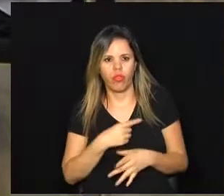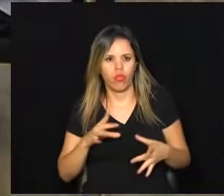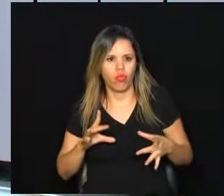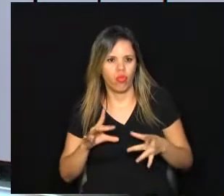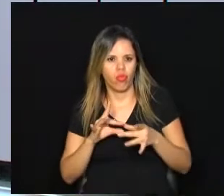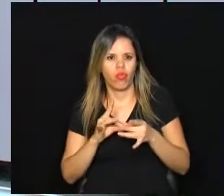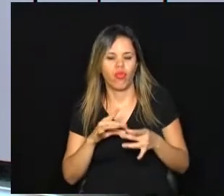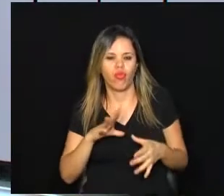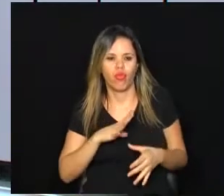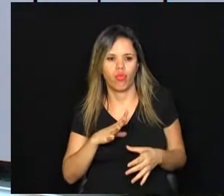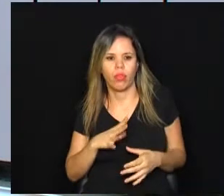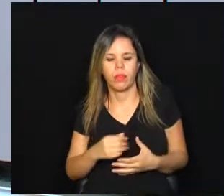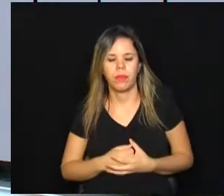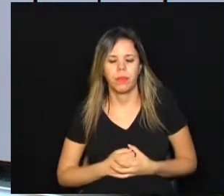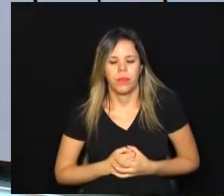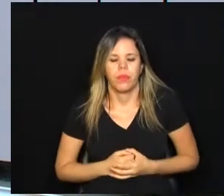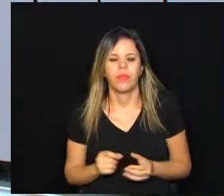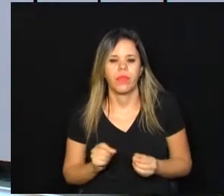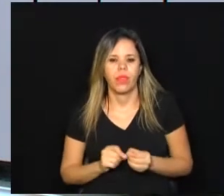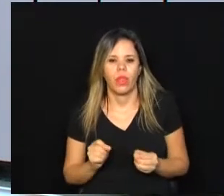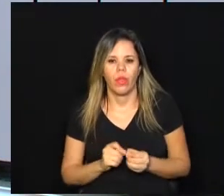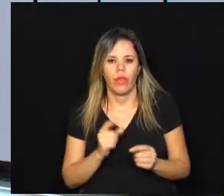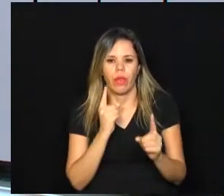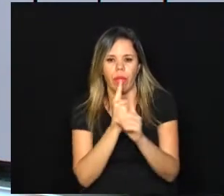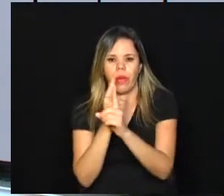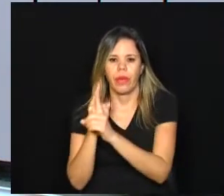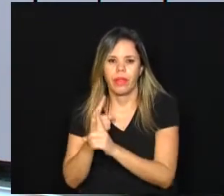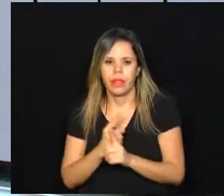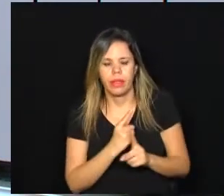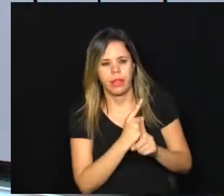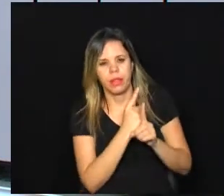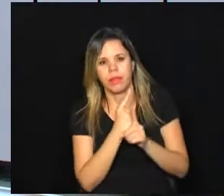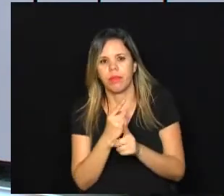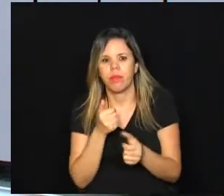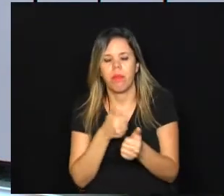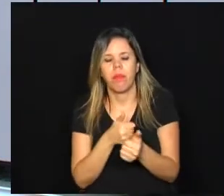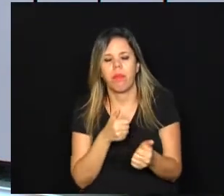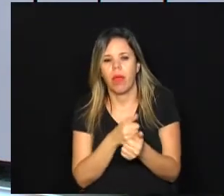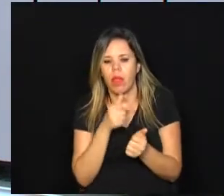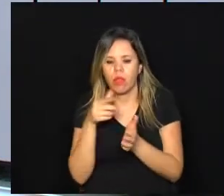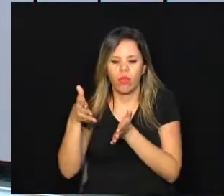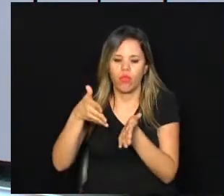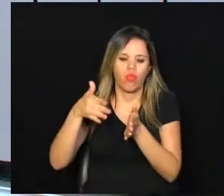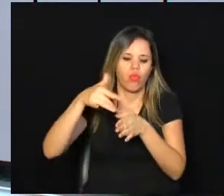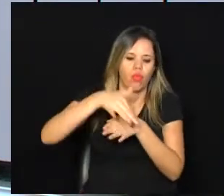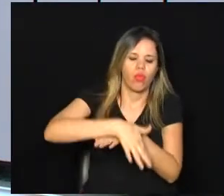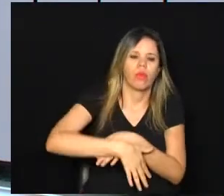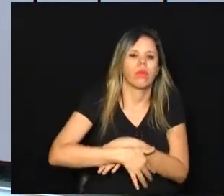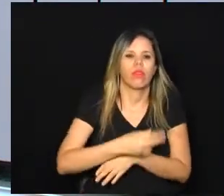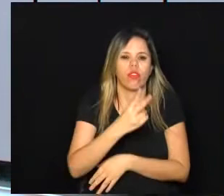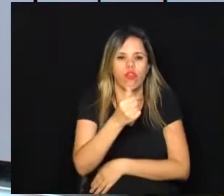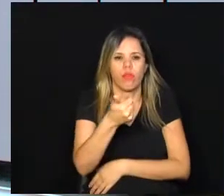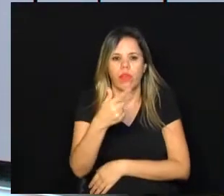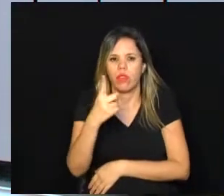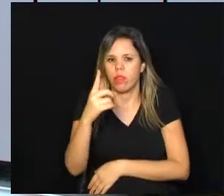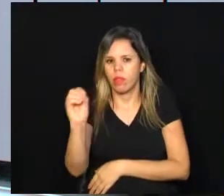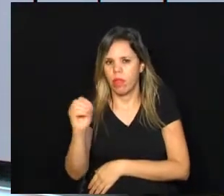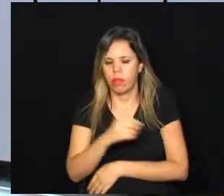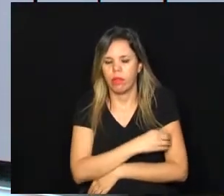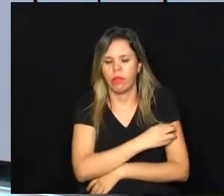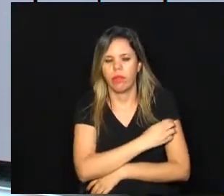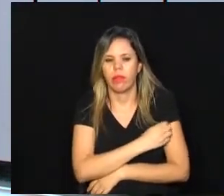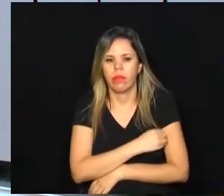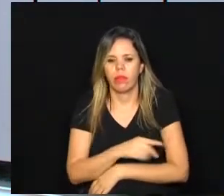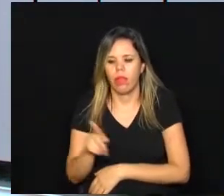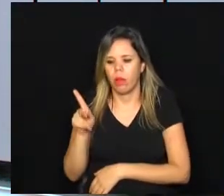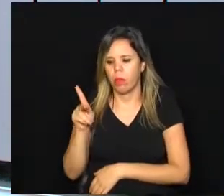as cidades lá e fizemos um encontro no leito de uma represa que em 2010, o PCJ